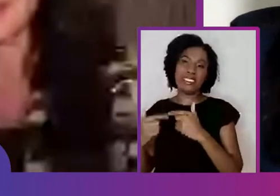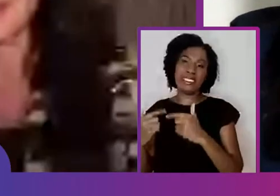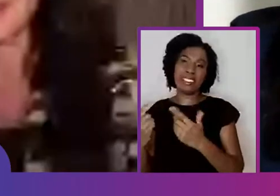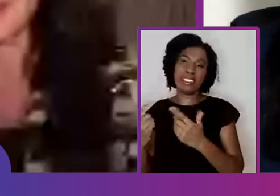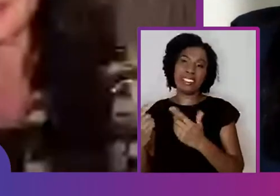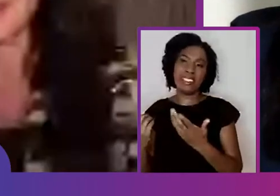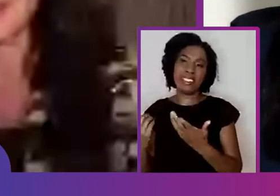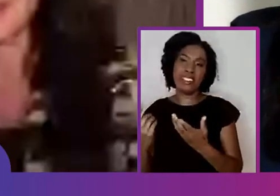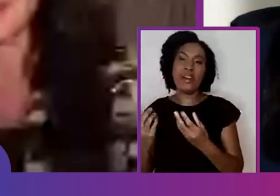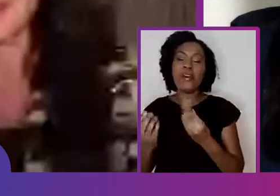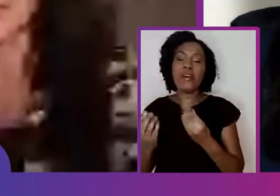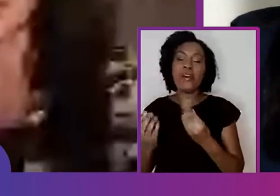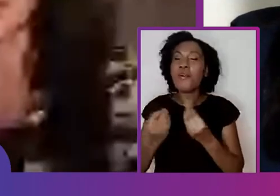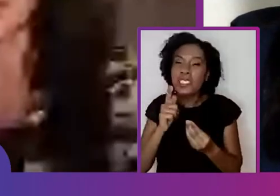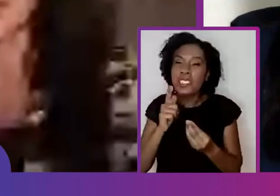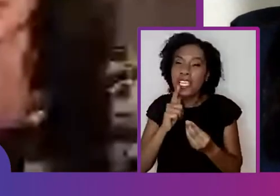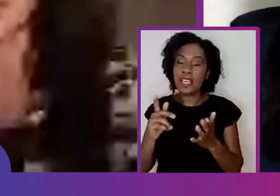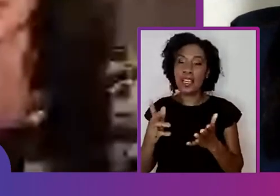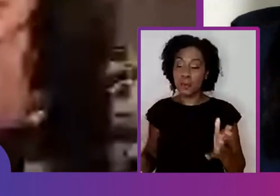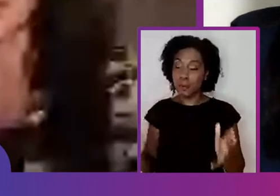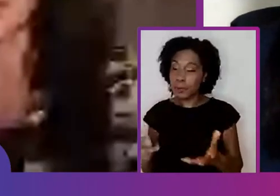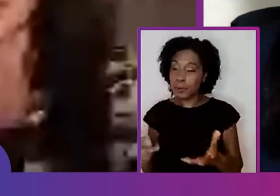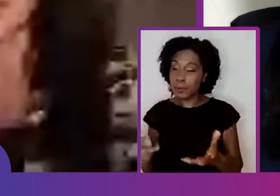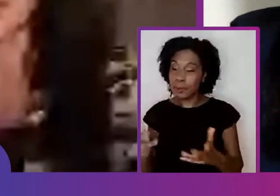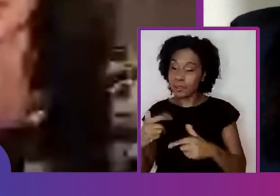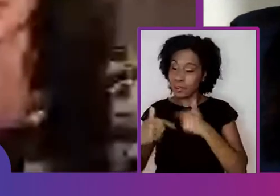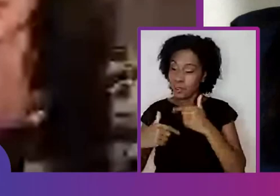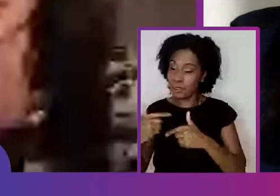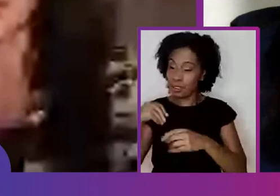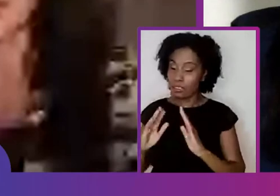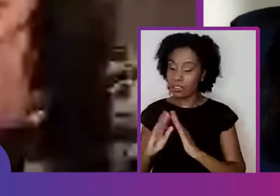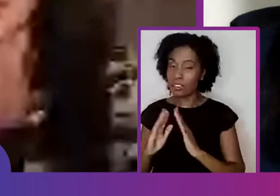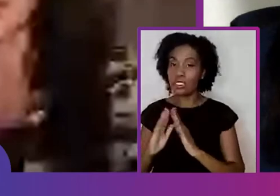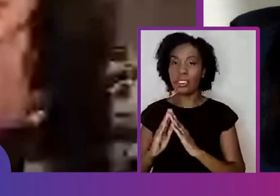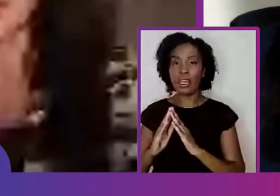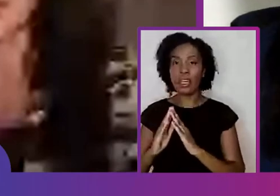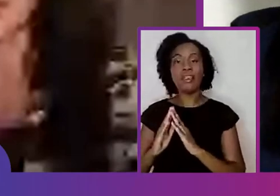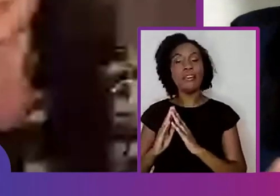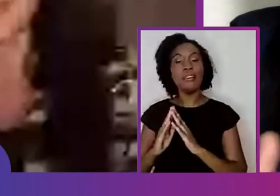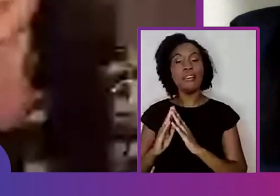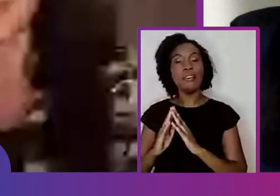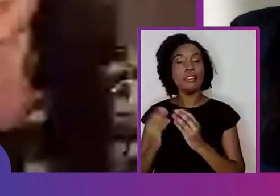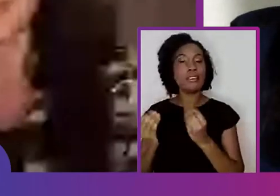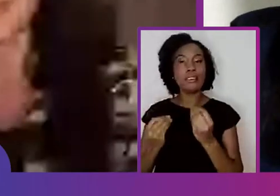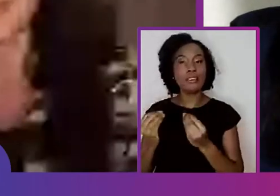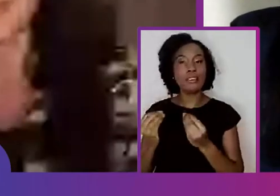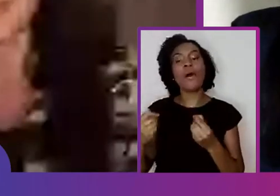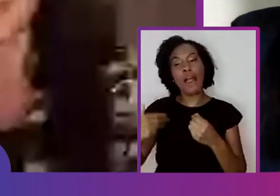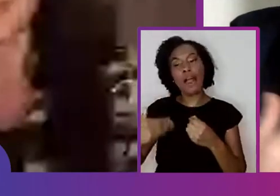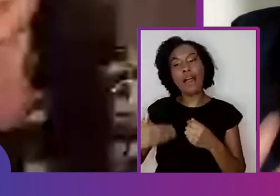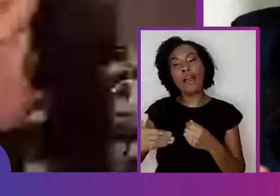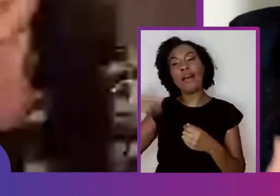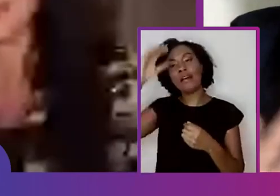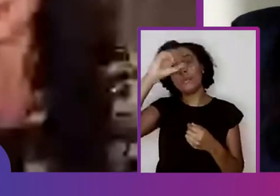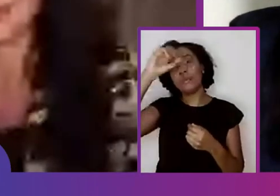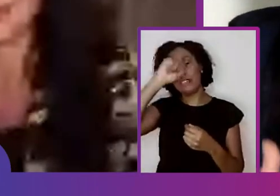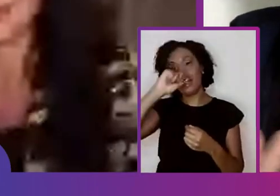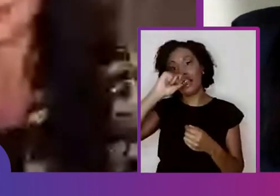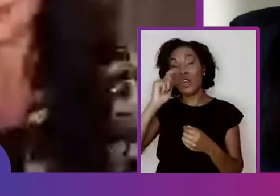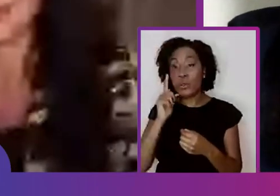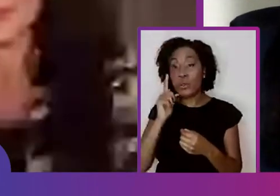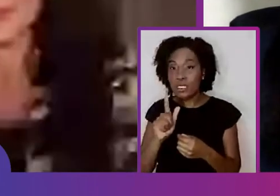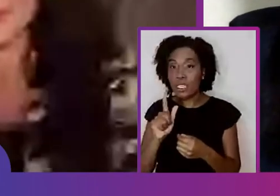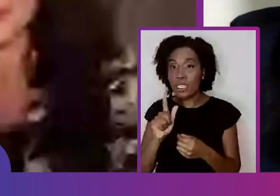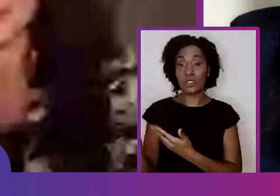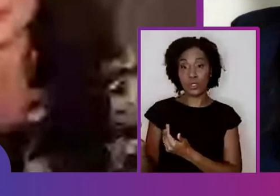é amadurecimento da sociedade. Nós vivemos justamente uma transição de um jovem adulto que ainda está muito